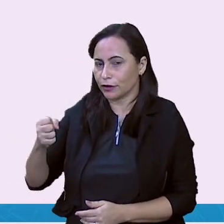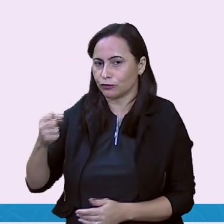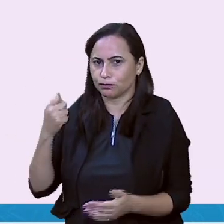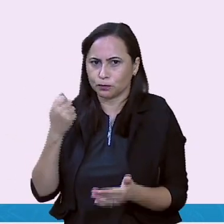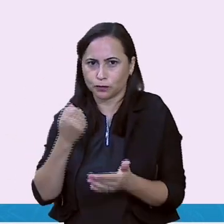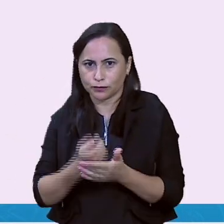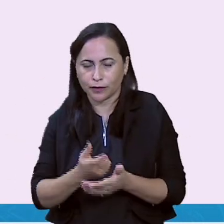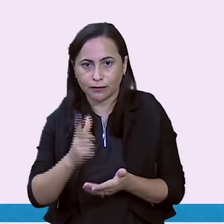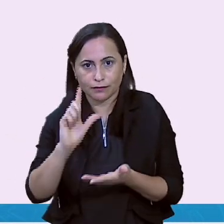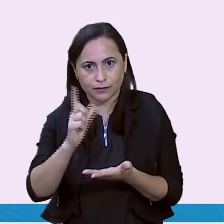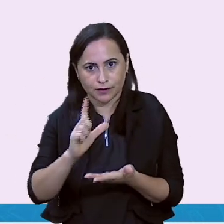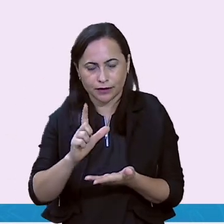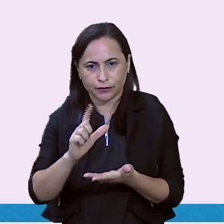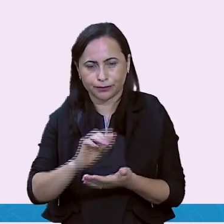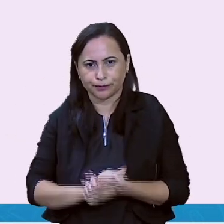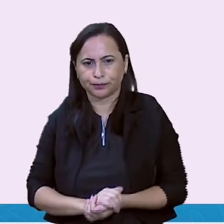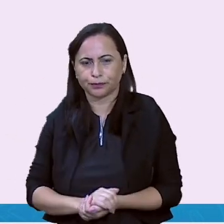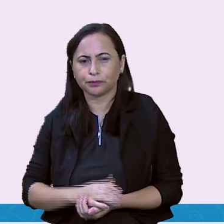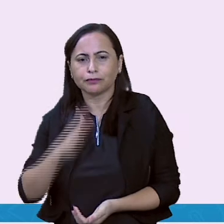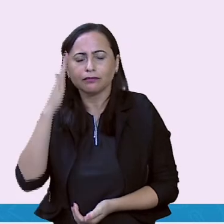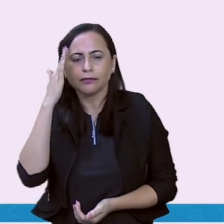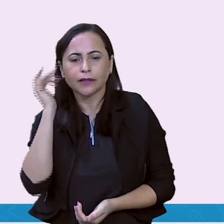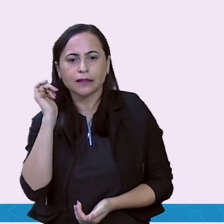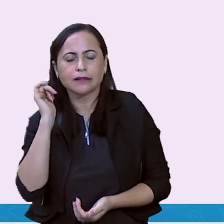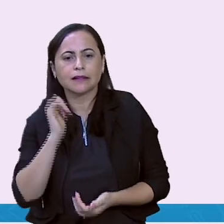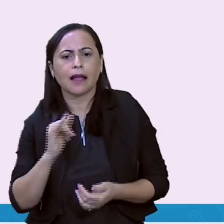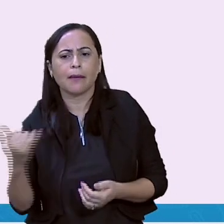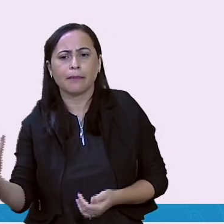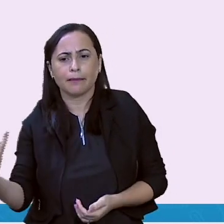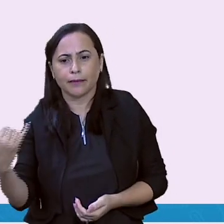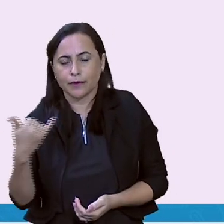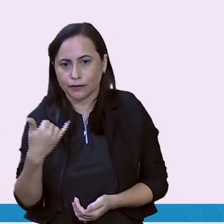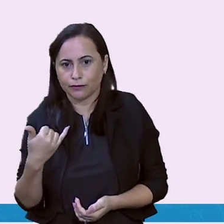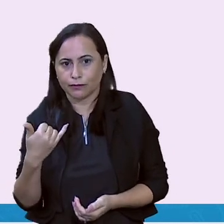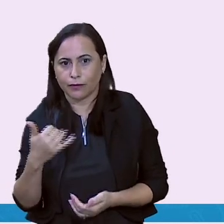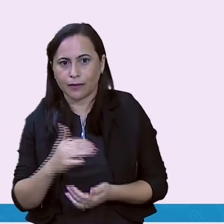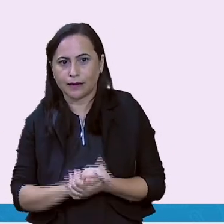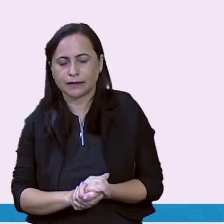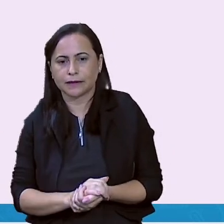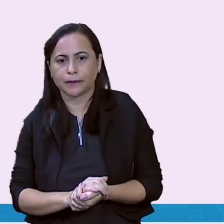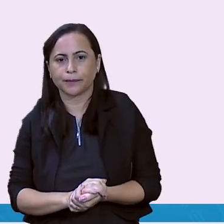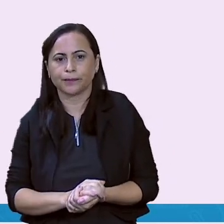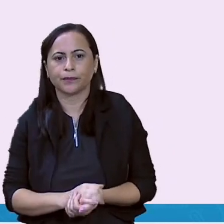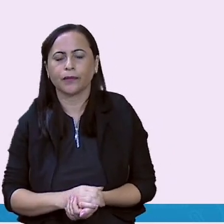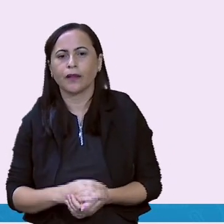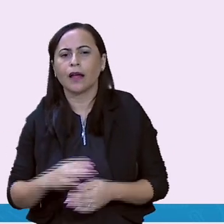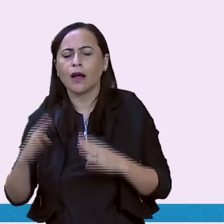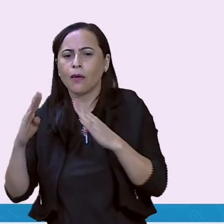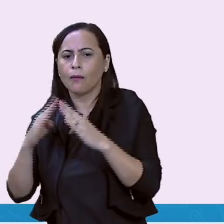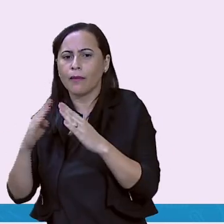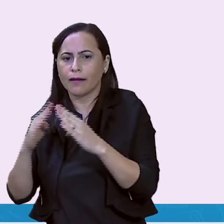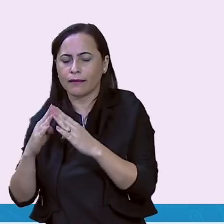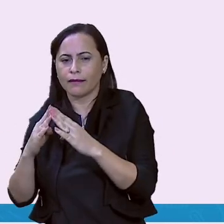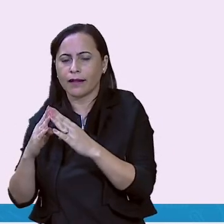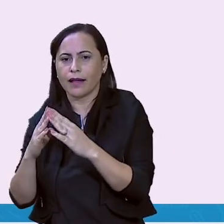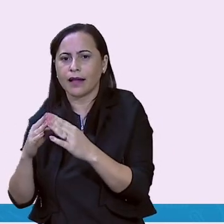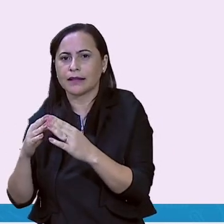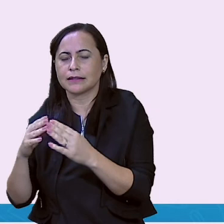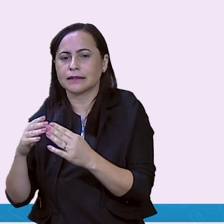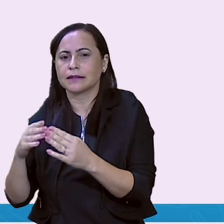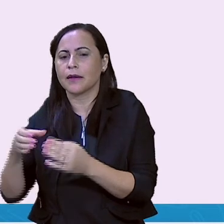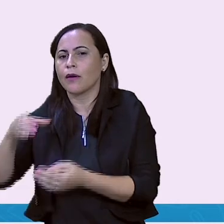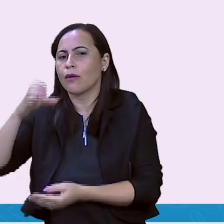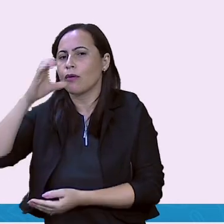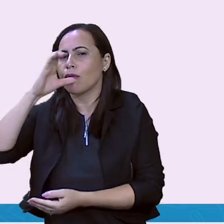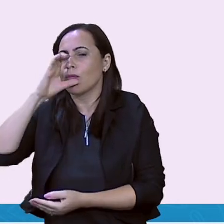uma casa se bebe 1 litro de leite por dia, ao final de uma